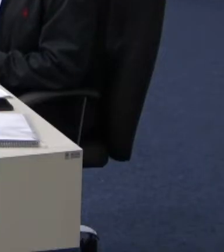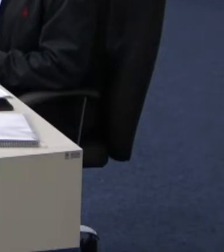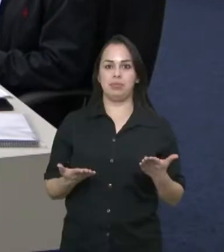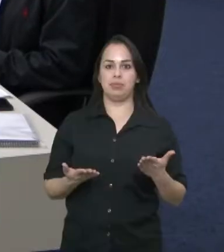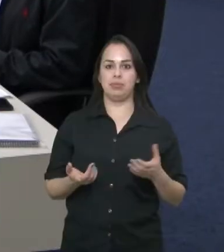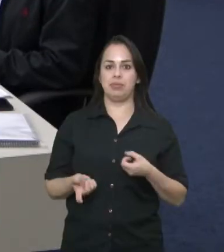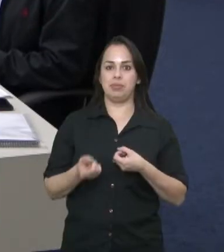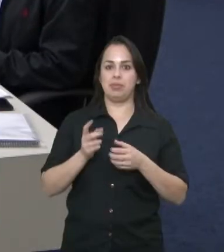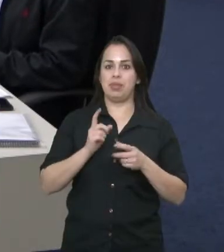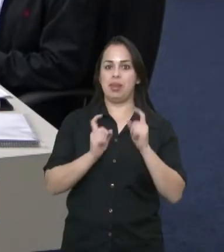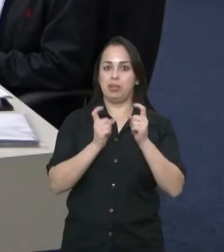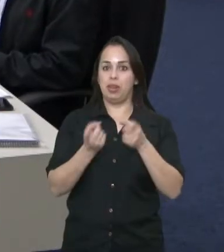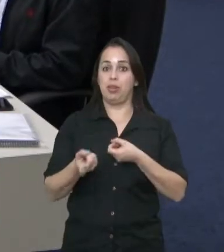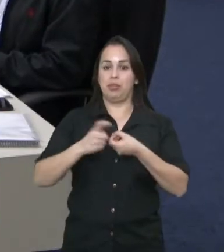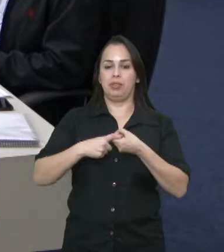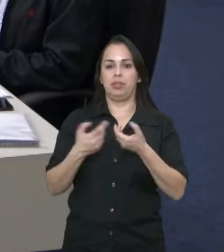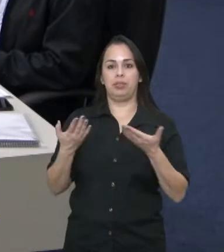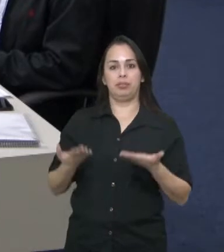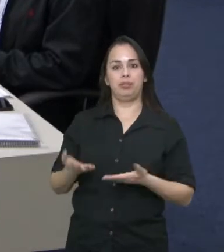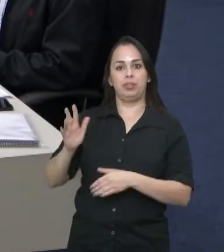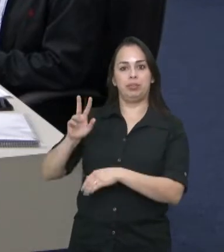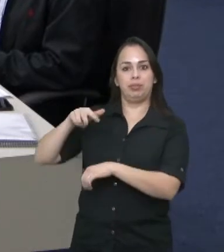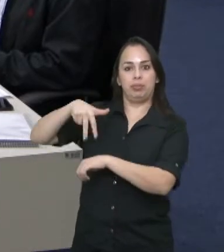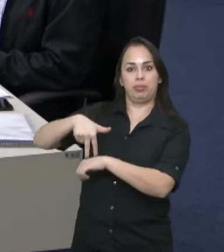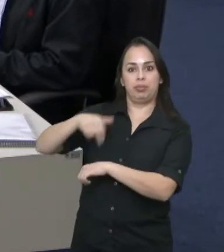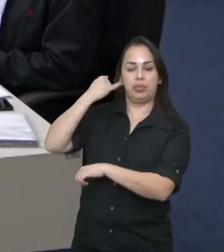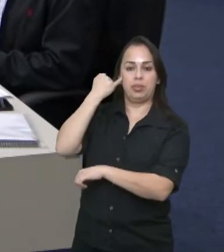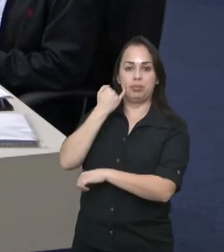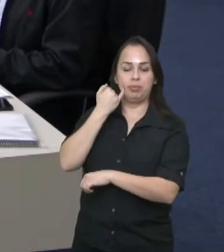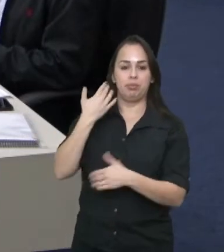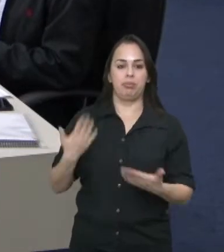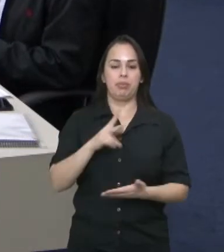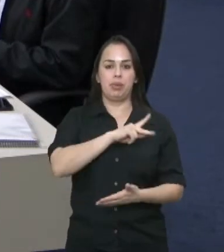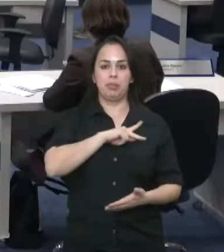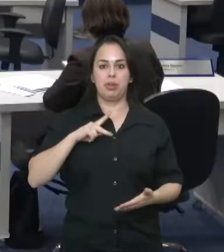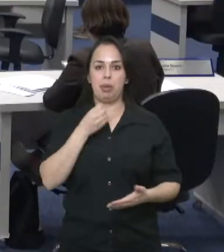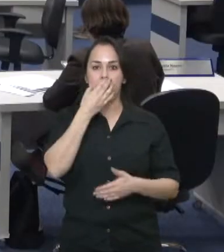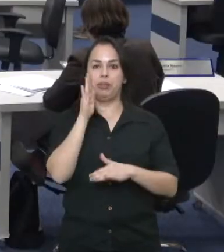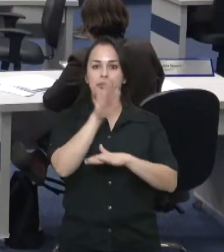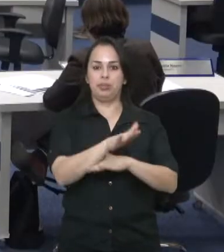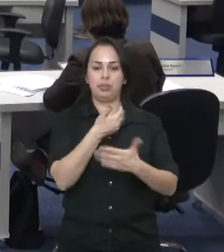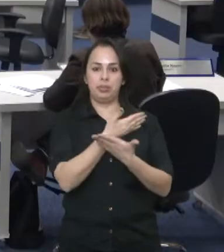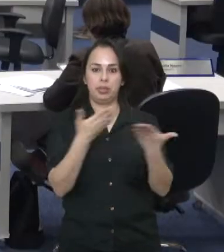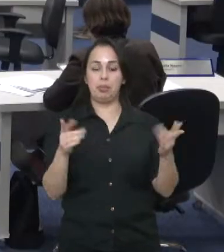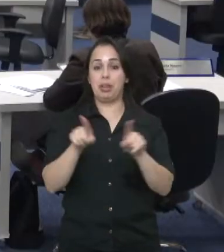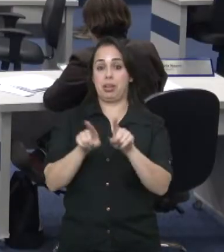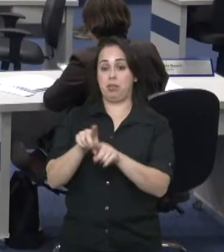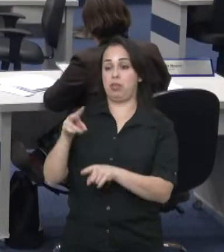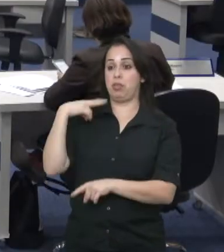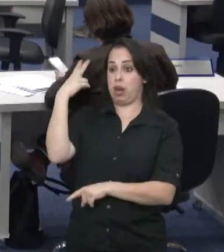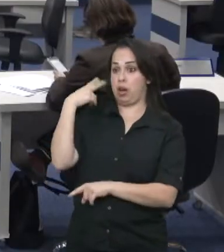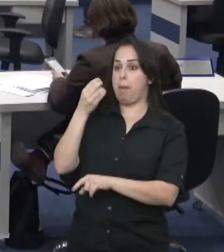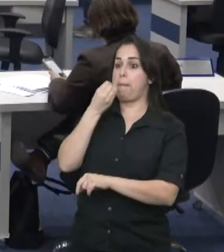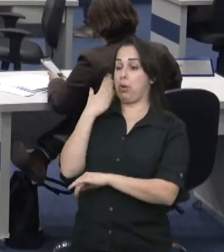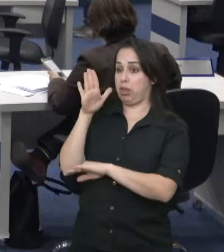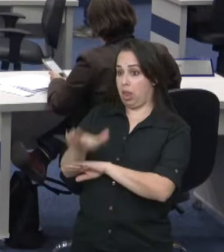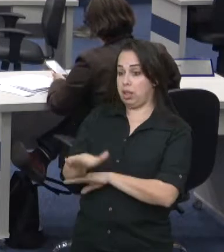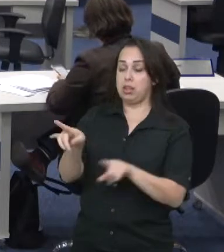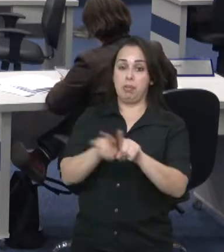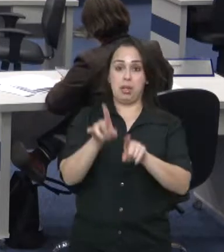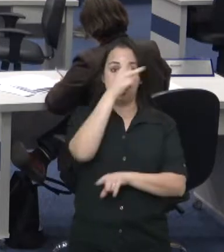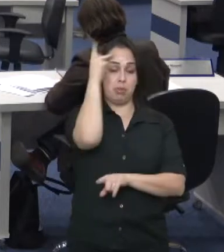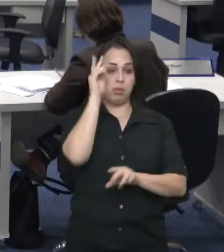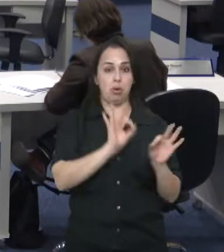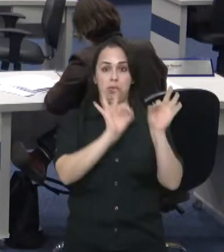Reaberta a presente sessão, com a palavra o vereador José Luiz. Senhor presidente, boa tarde aos demais vereadores, público que nos